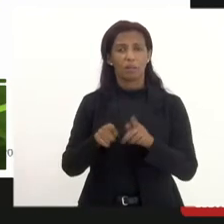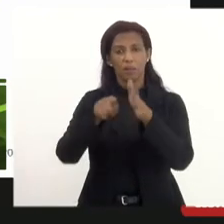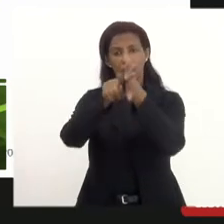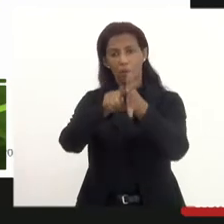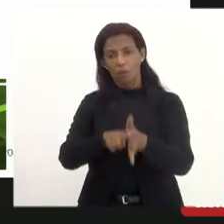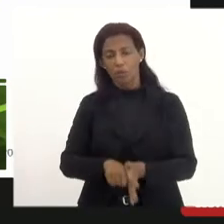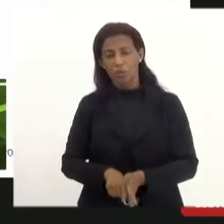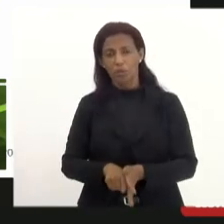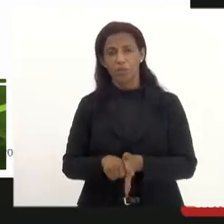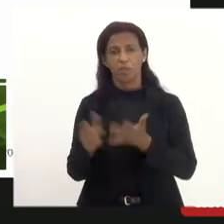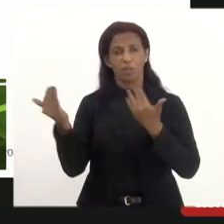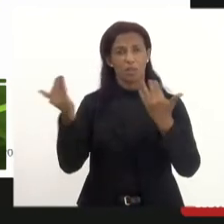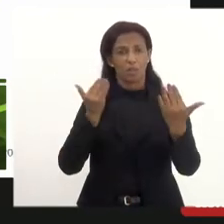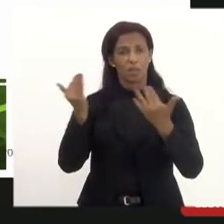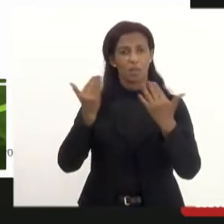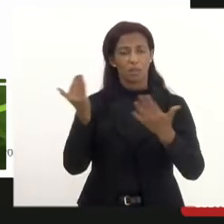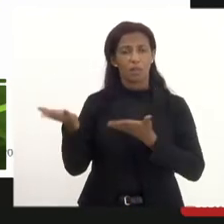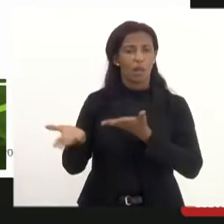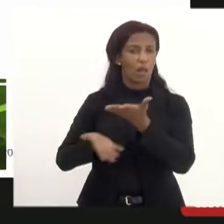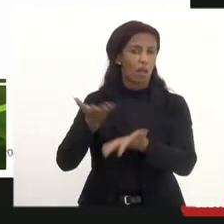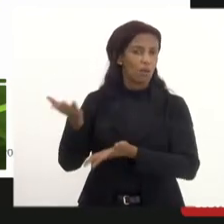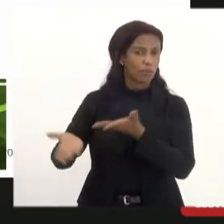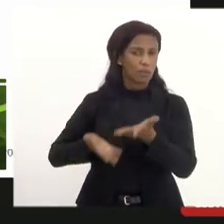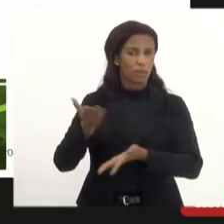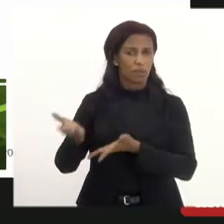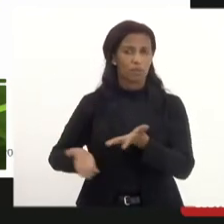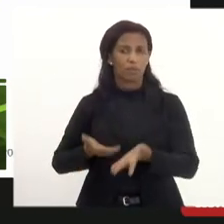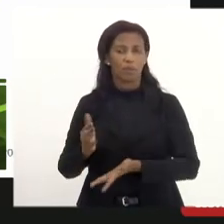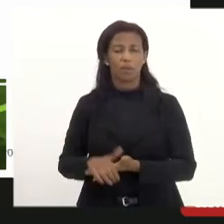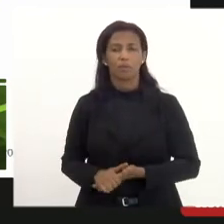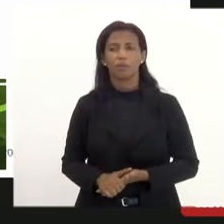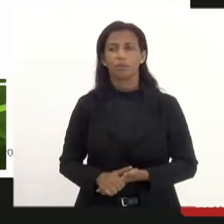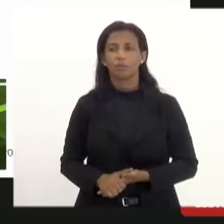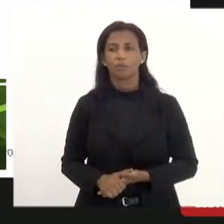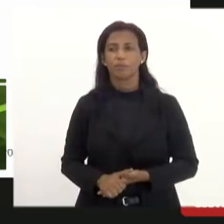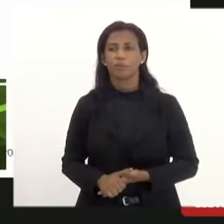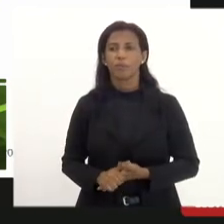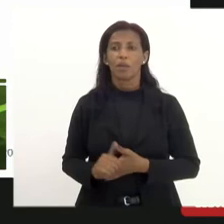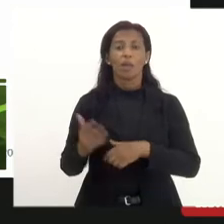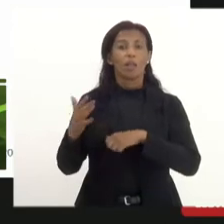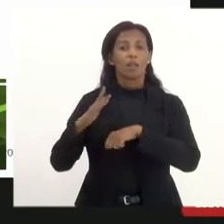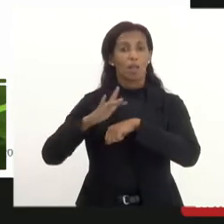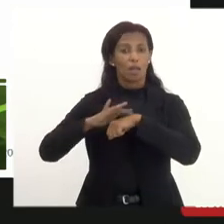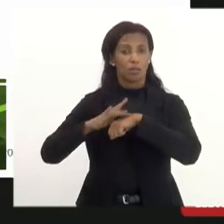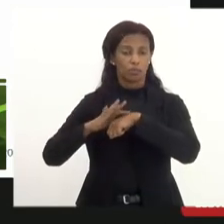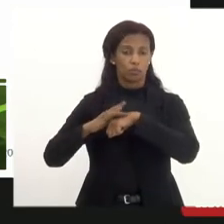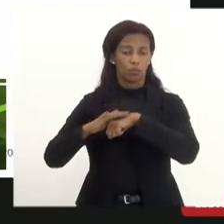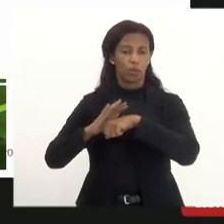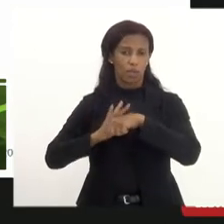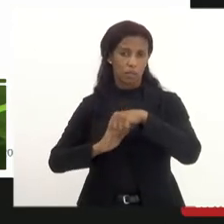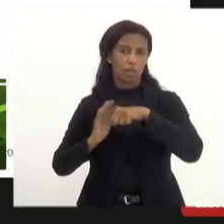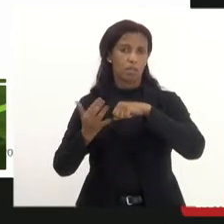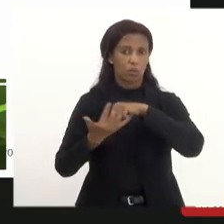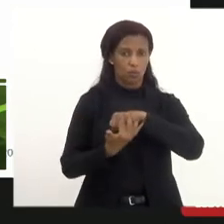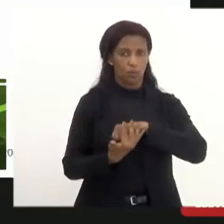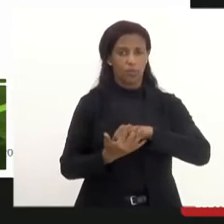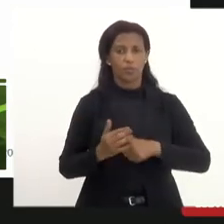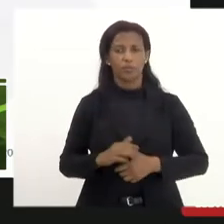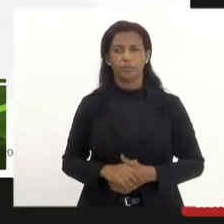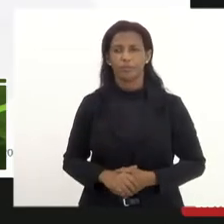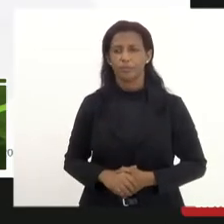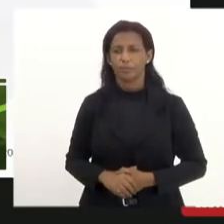pesquisas relacionadas a tratamento de enfermidade, no caso da pandemia da Covid.